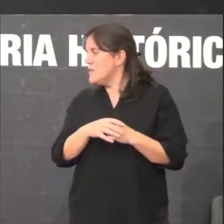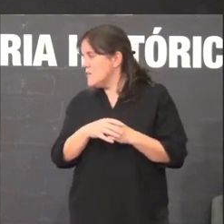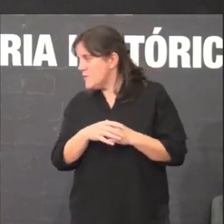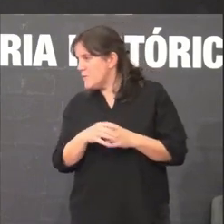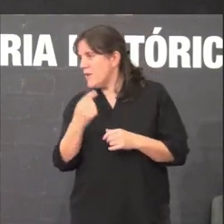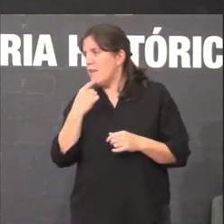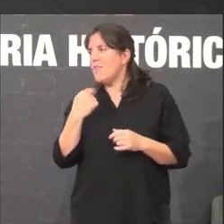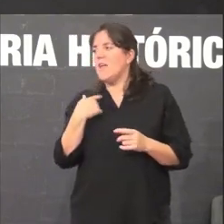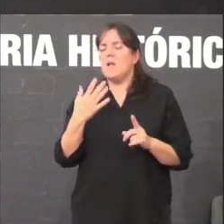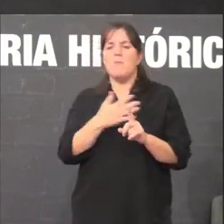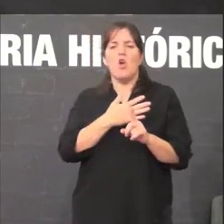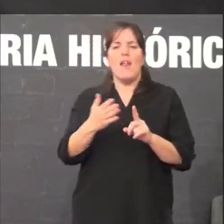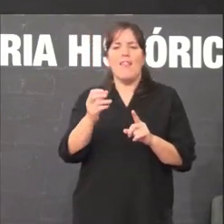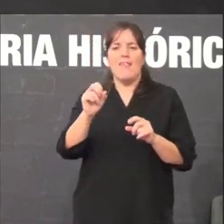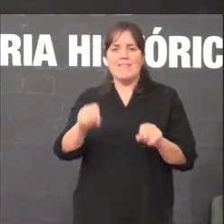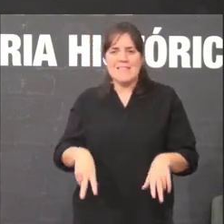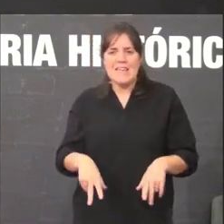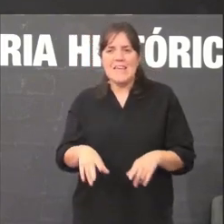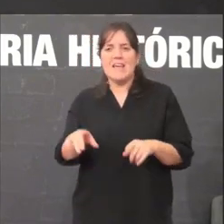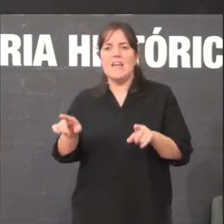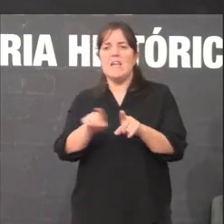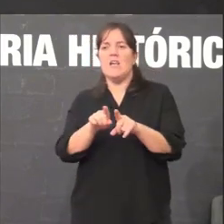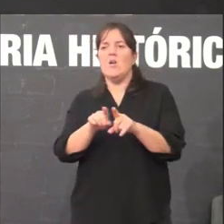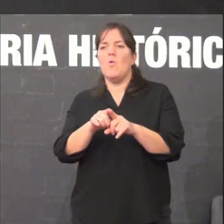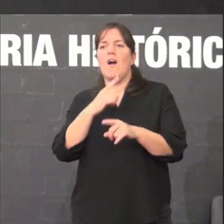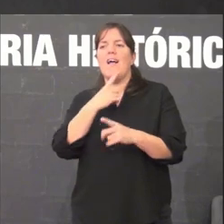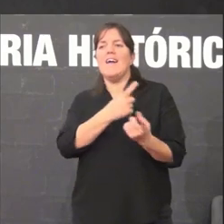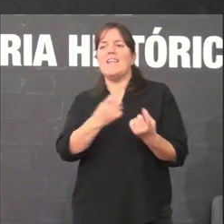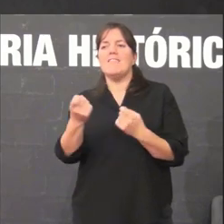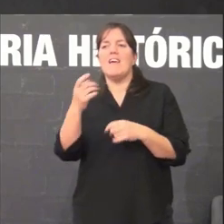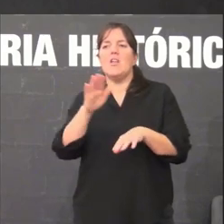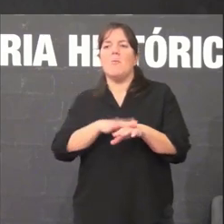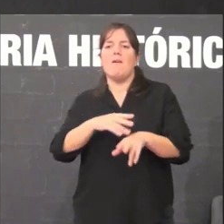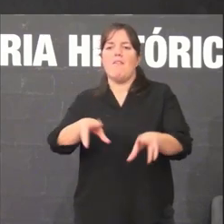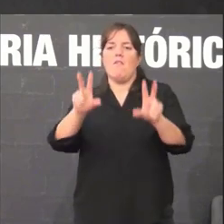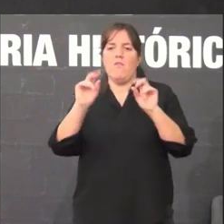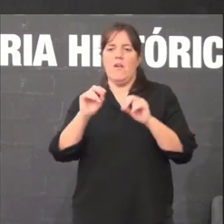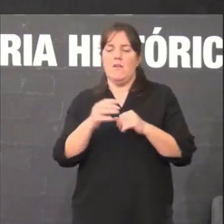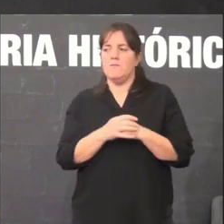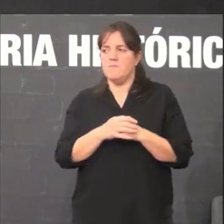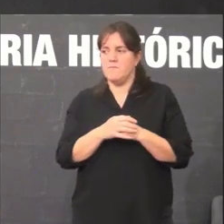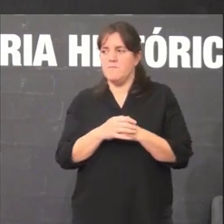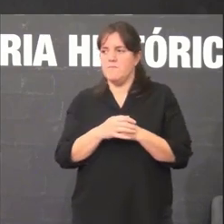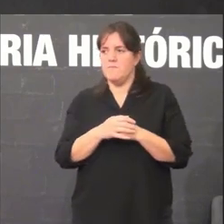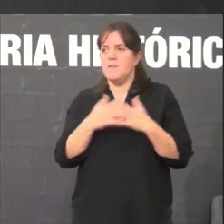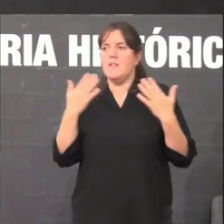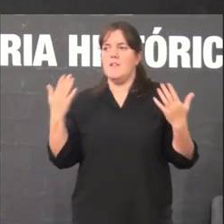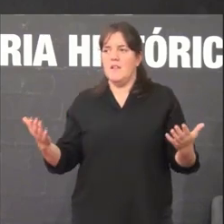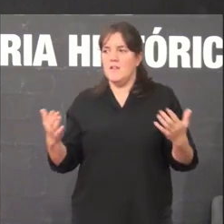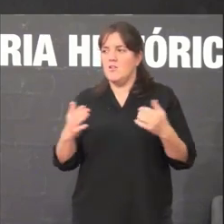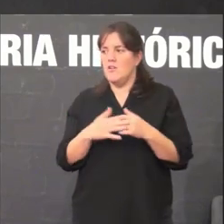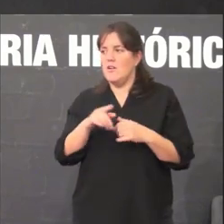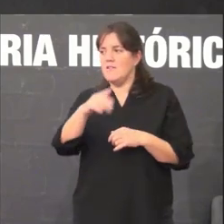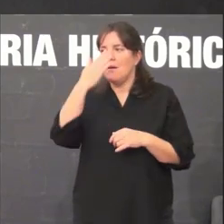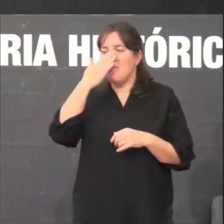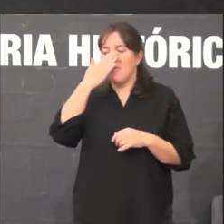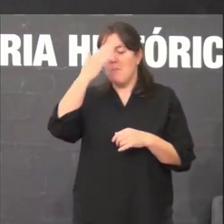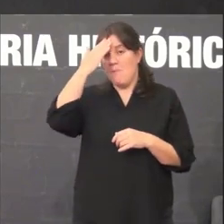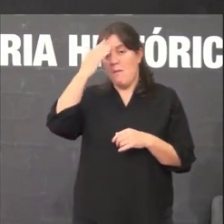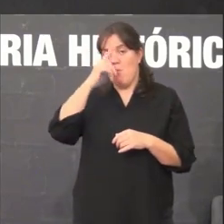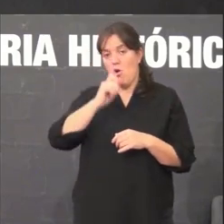de violência, ao qual era preciso pôr fim. Então, esta memória